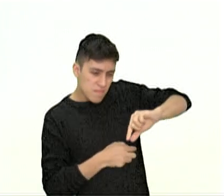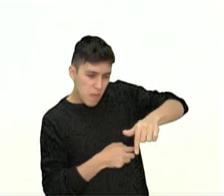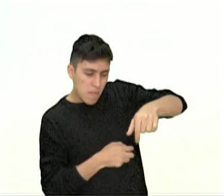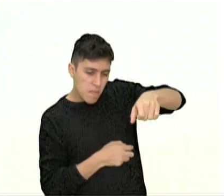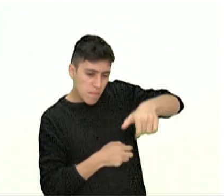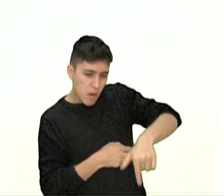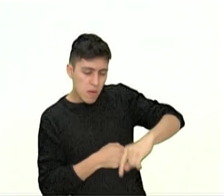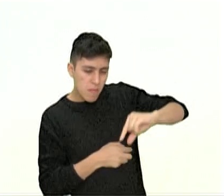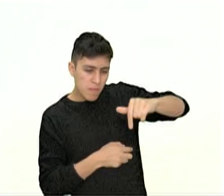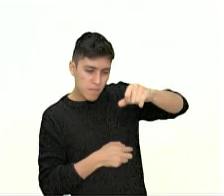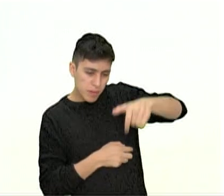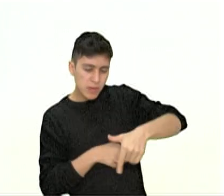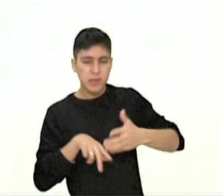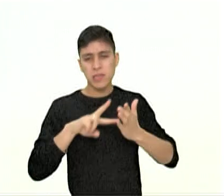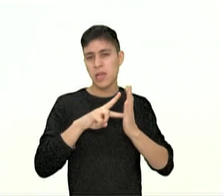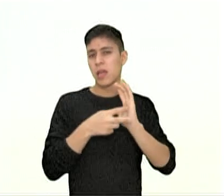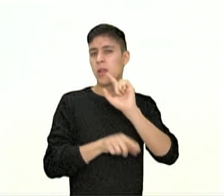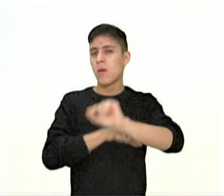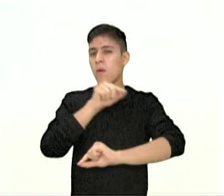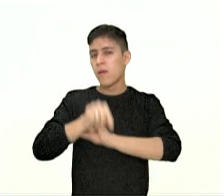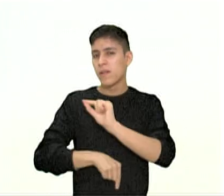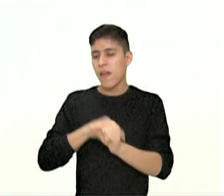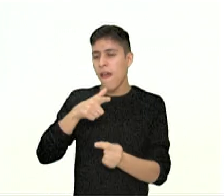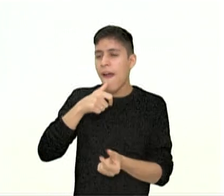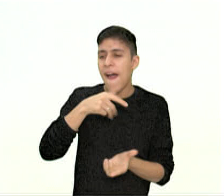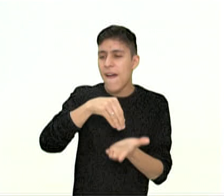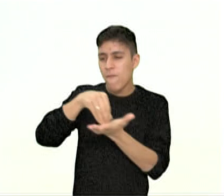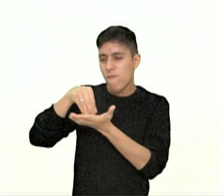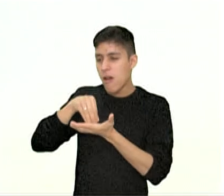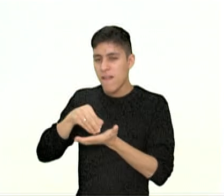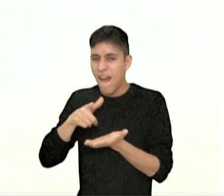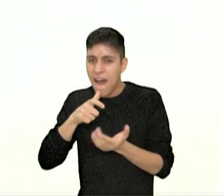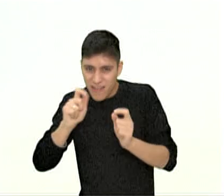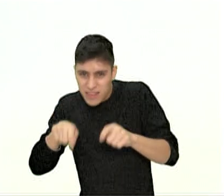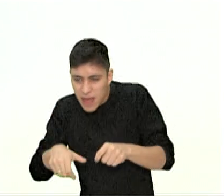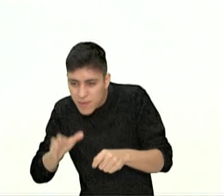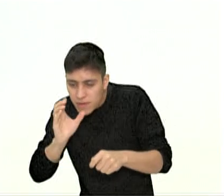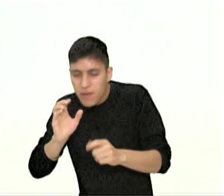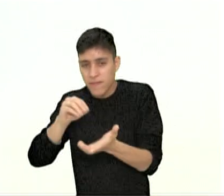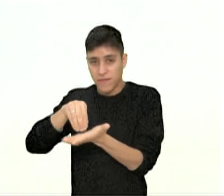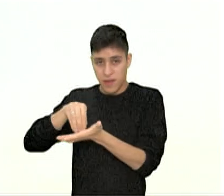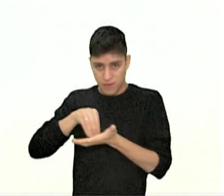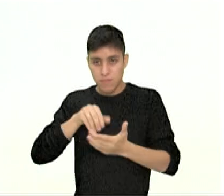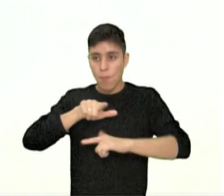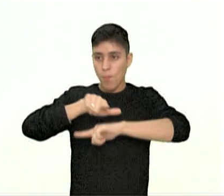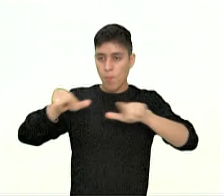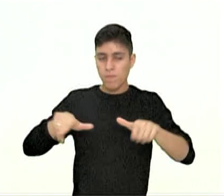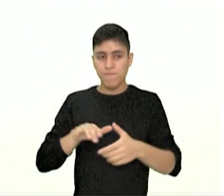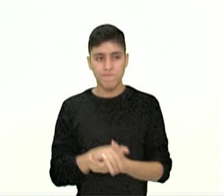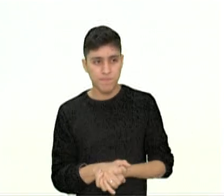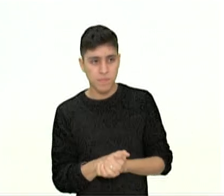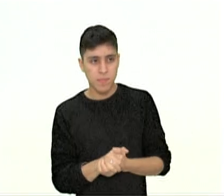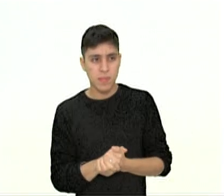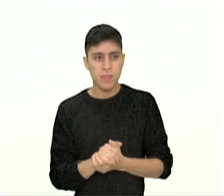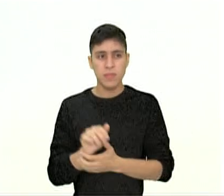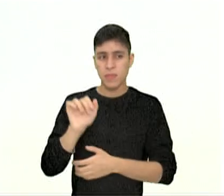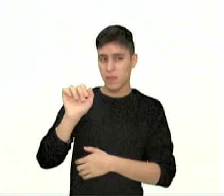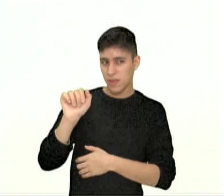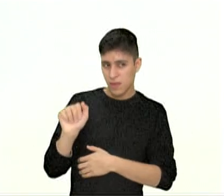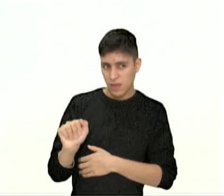pouquinho. Que significa o quê? Escassez de água potável. Letra A. La extinción